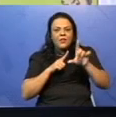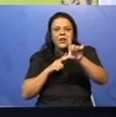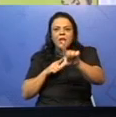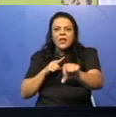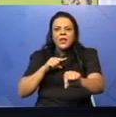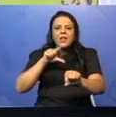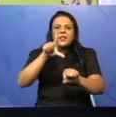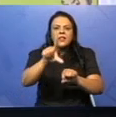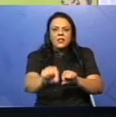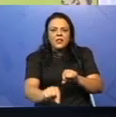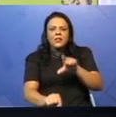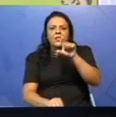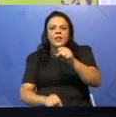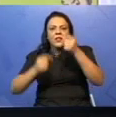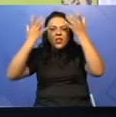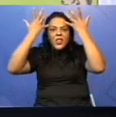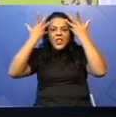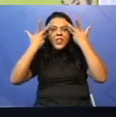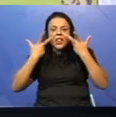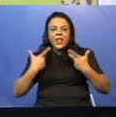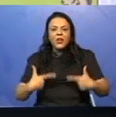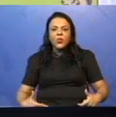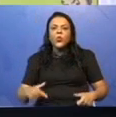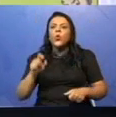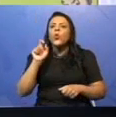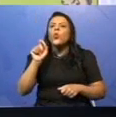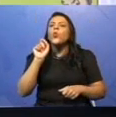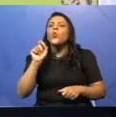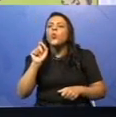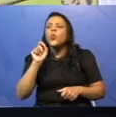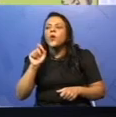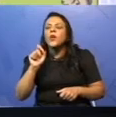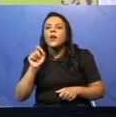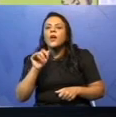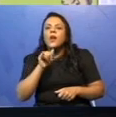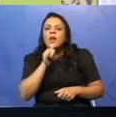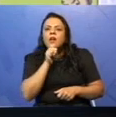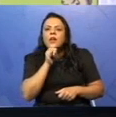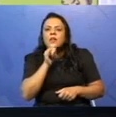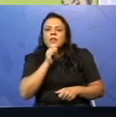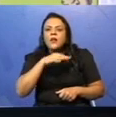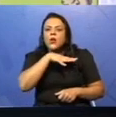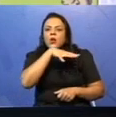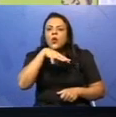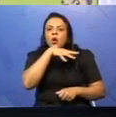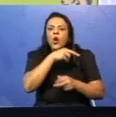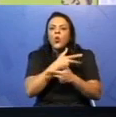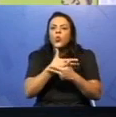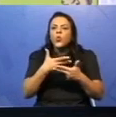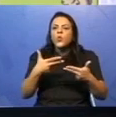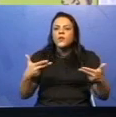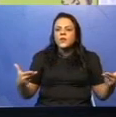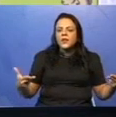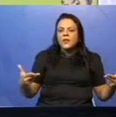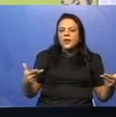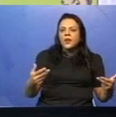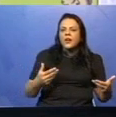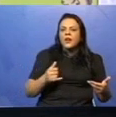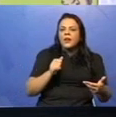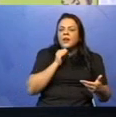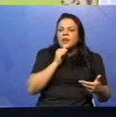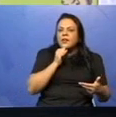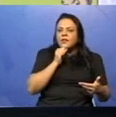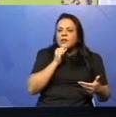seleção natural? A seleção natural significa que os animais, quando um casal tem um